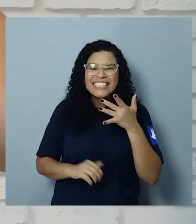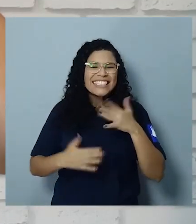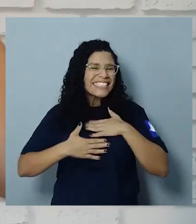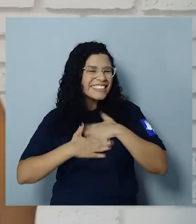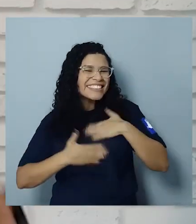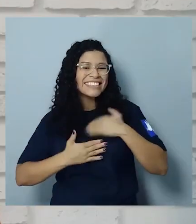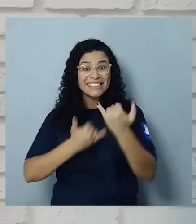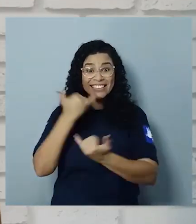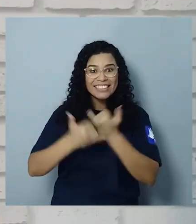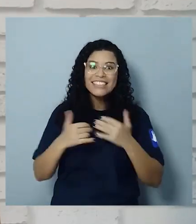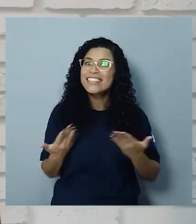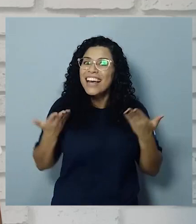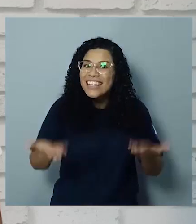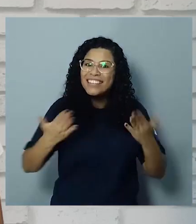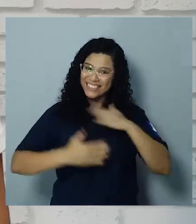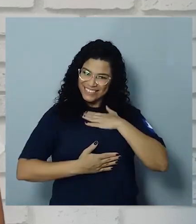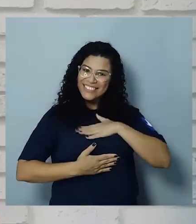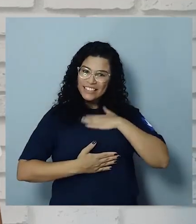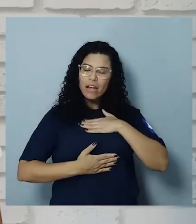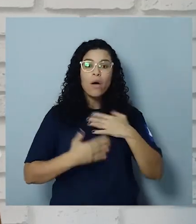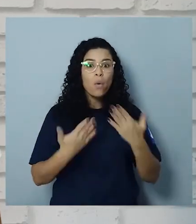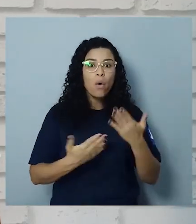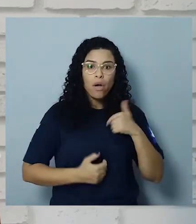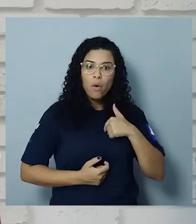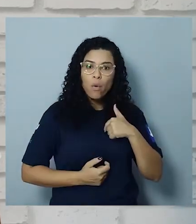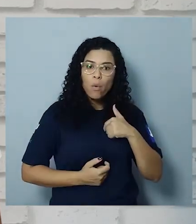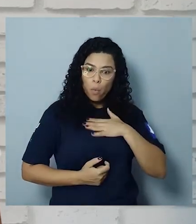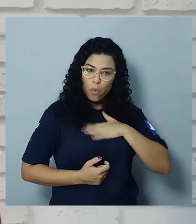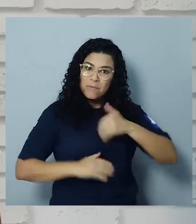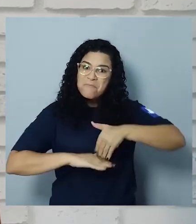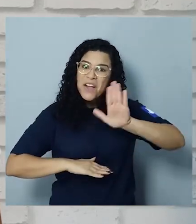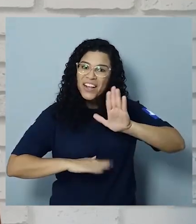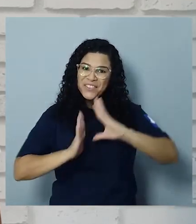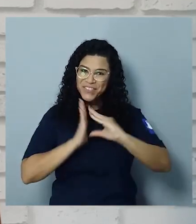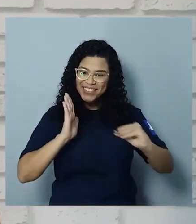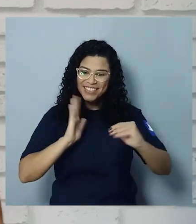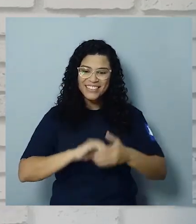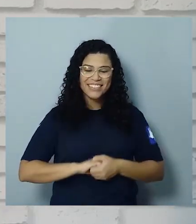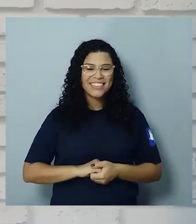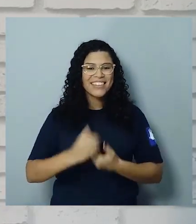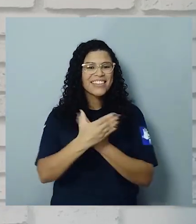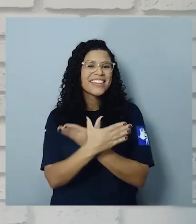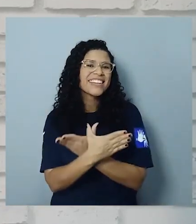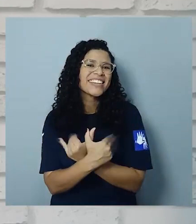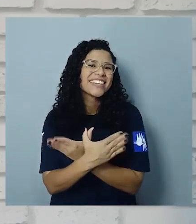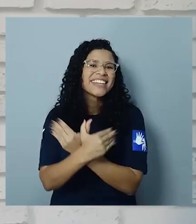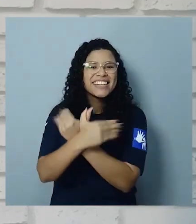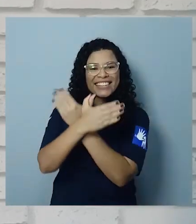de brincadeira e aí vocês gostaram Sabe qual foi o bichinho que eu mais gostei de imitar